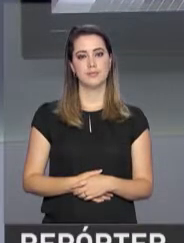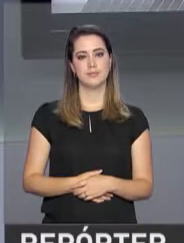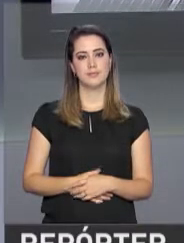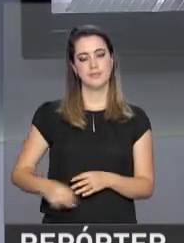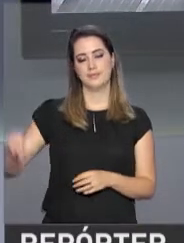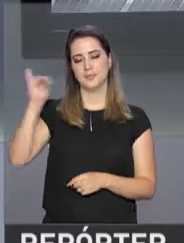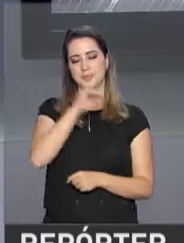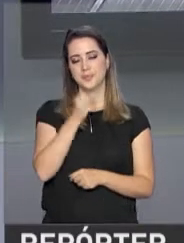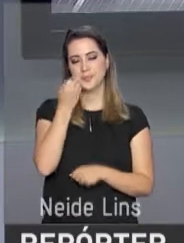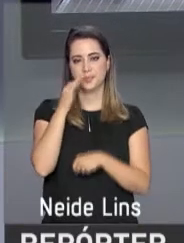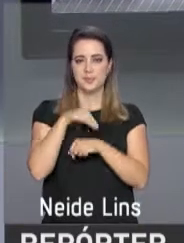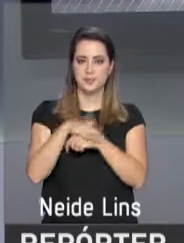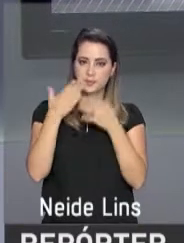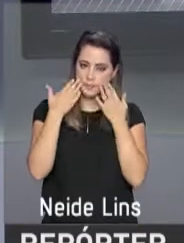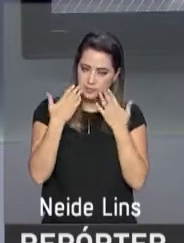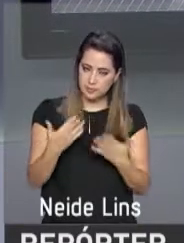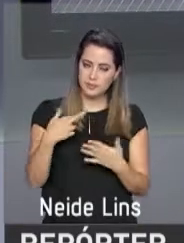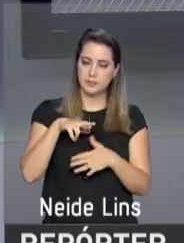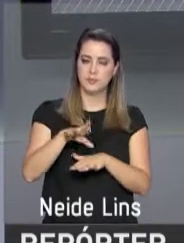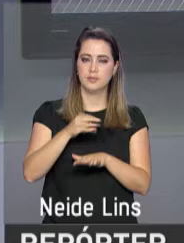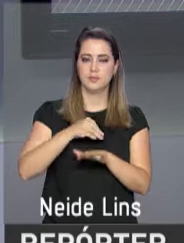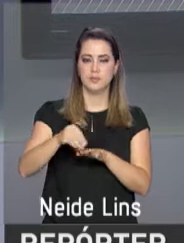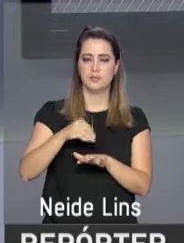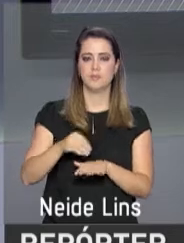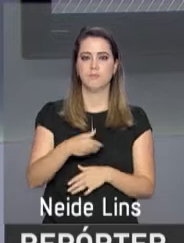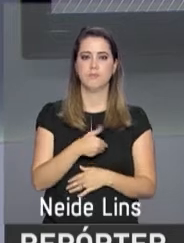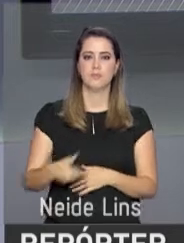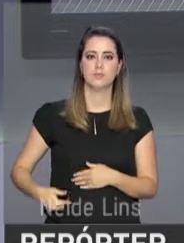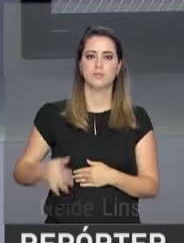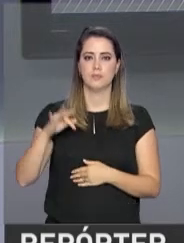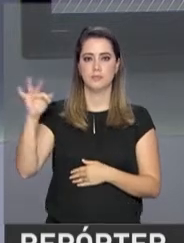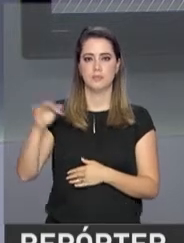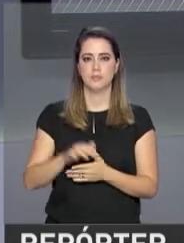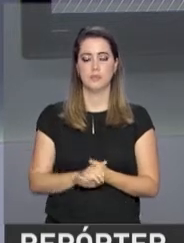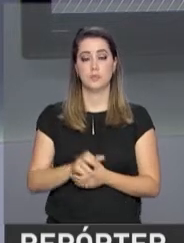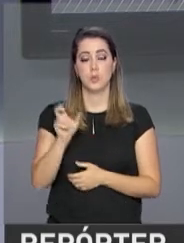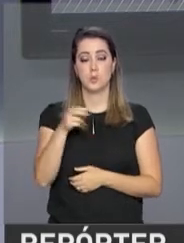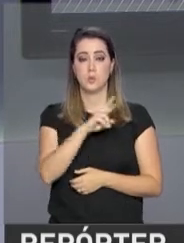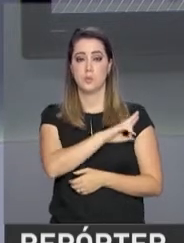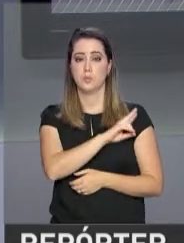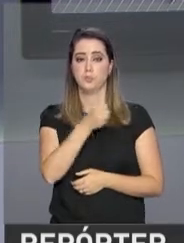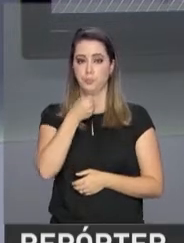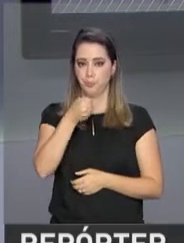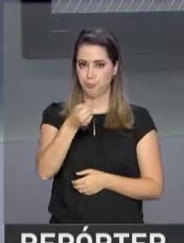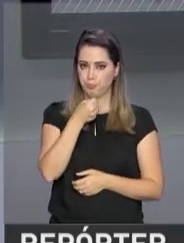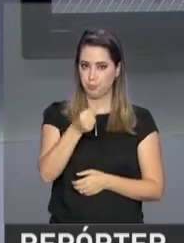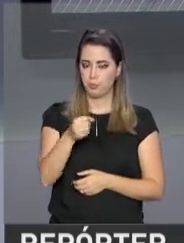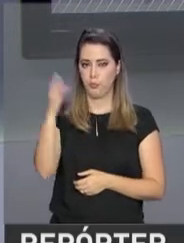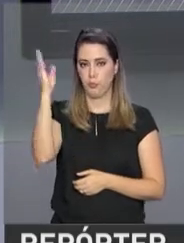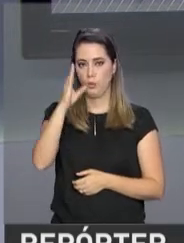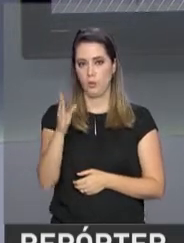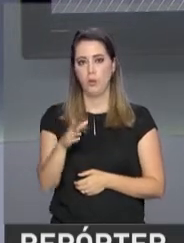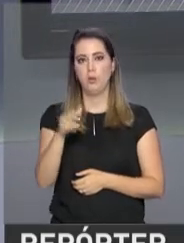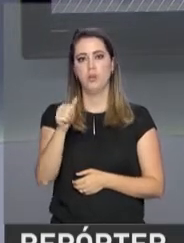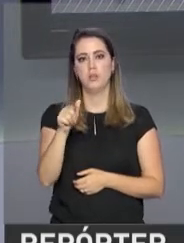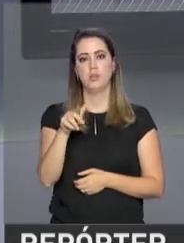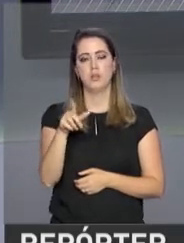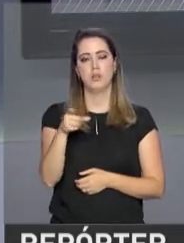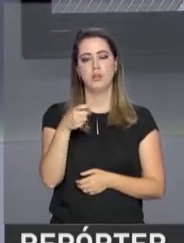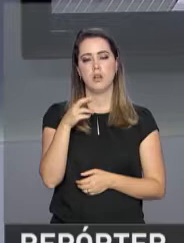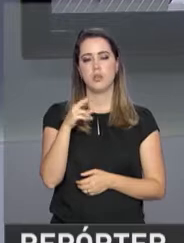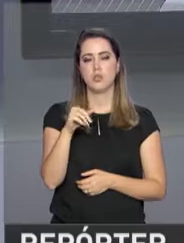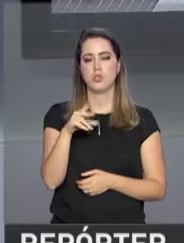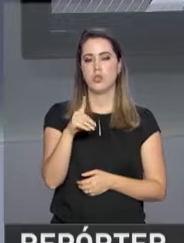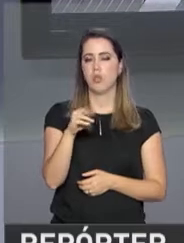Olá, boa noite. No ar o repórter NBR com as notícias do governo federal. O porta-voz da Presidência da República, Alexandre Parola,